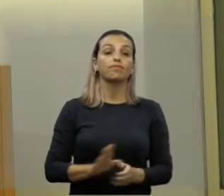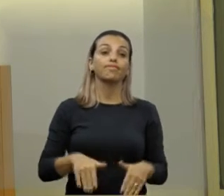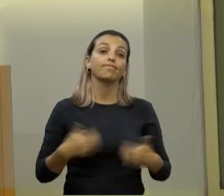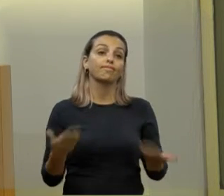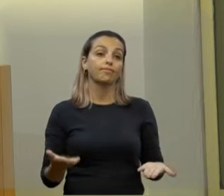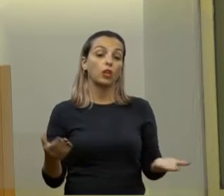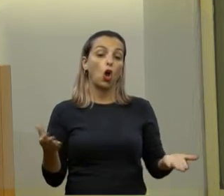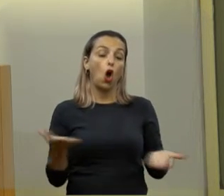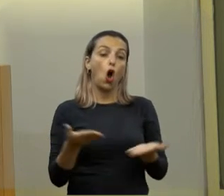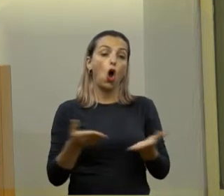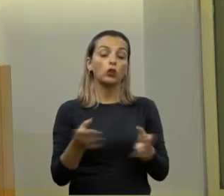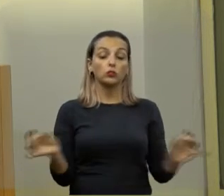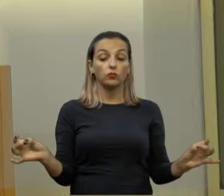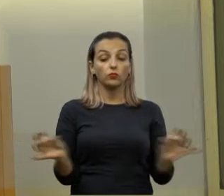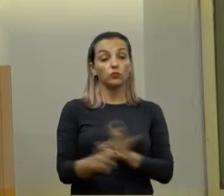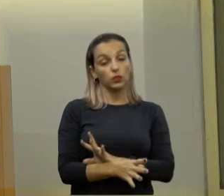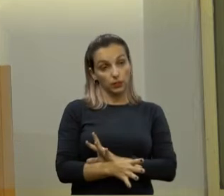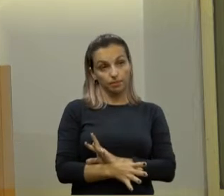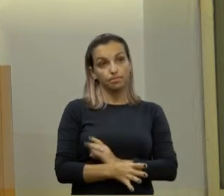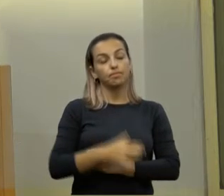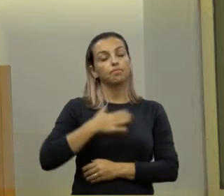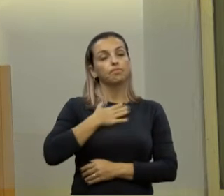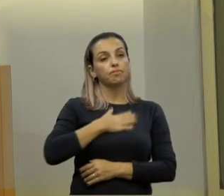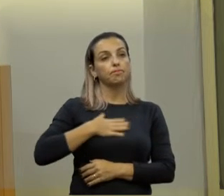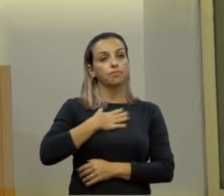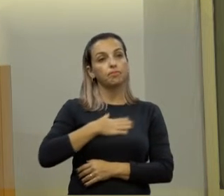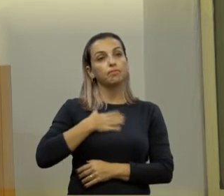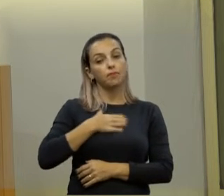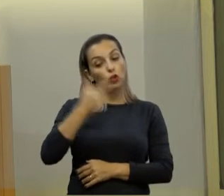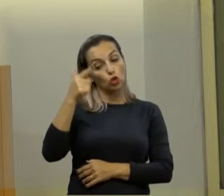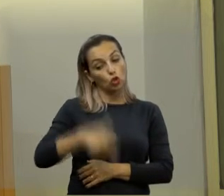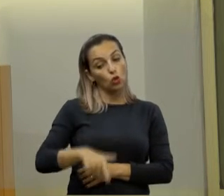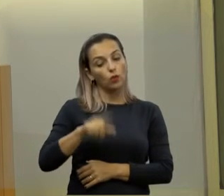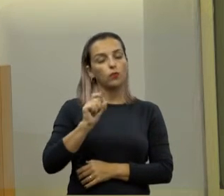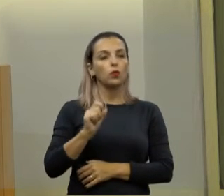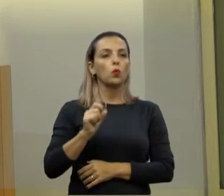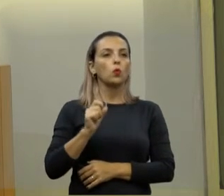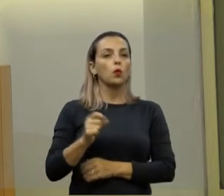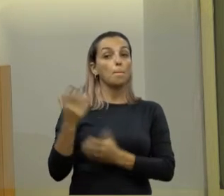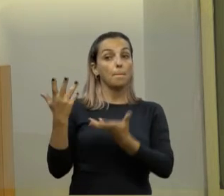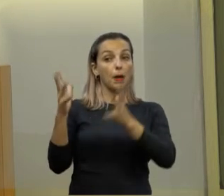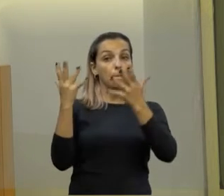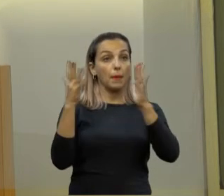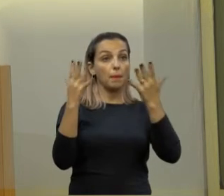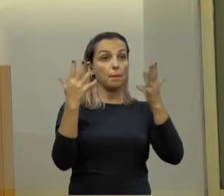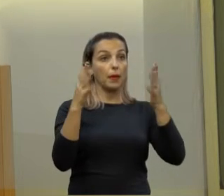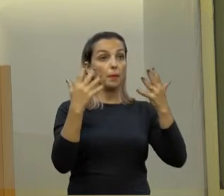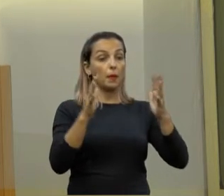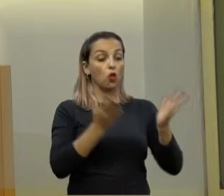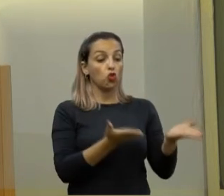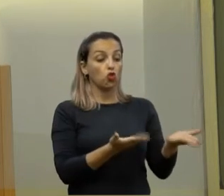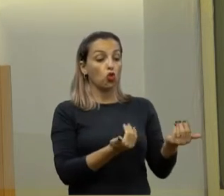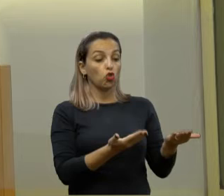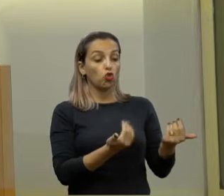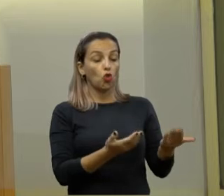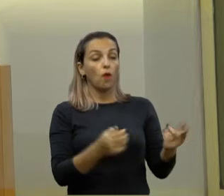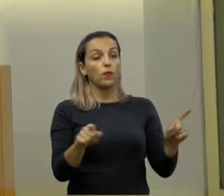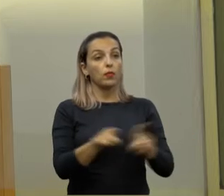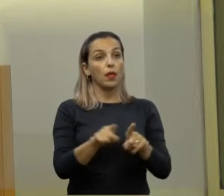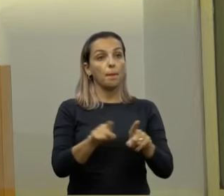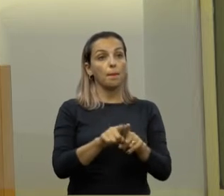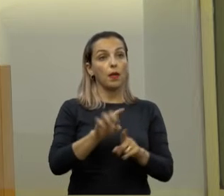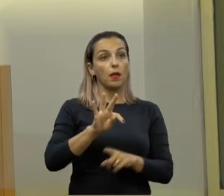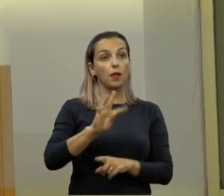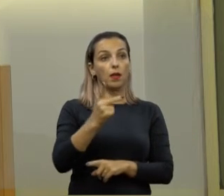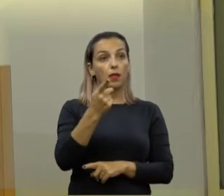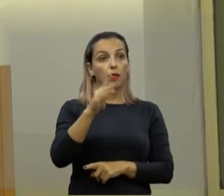isso que eu tinha por hoje eu gostaria mais uma vez de parabenizar ao jovens e a paralisar